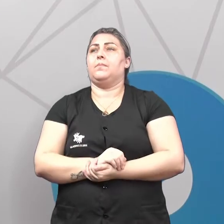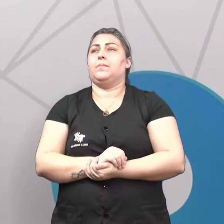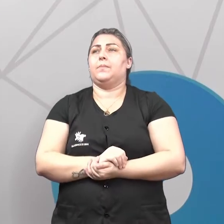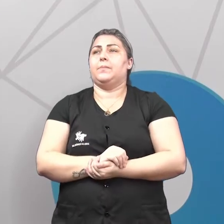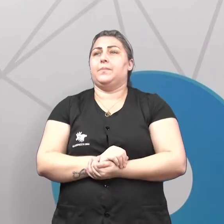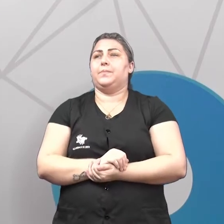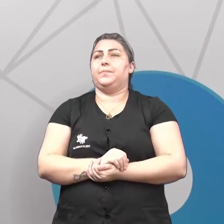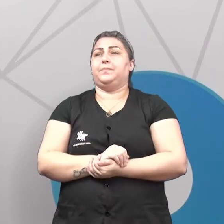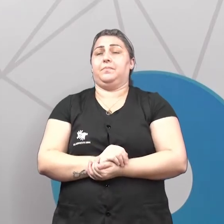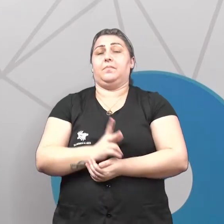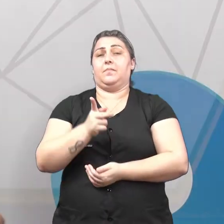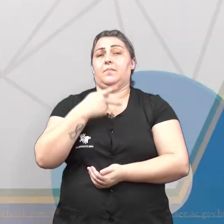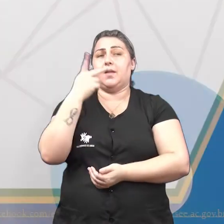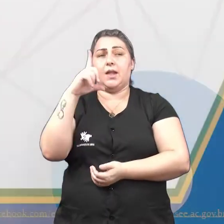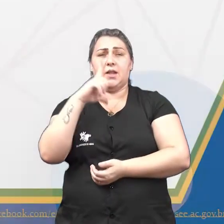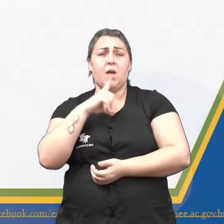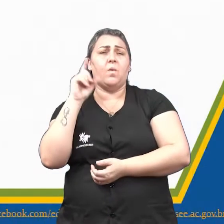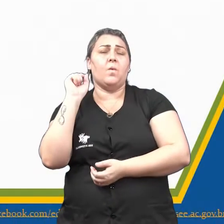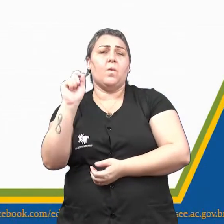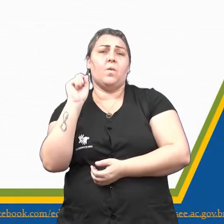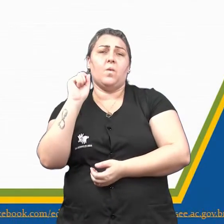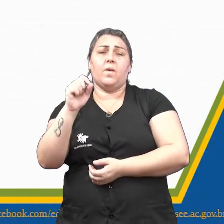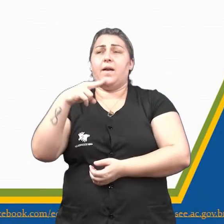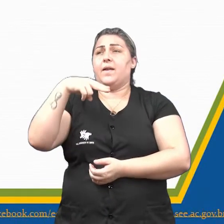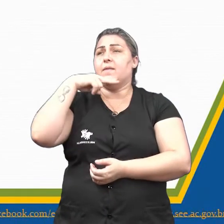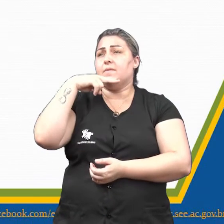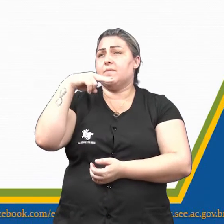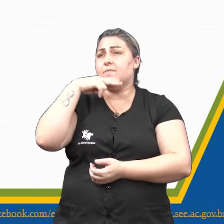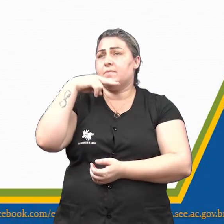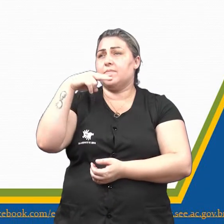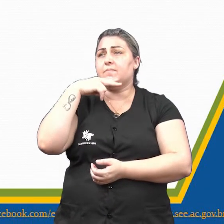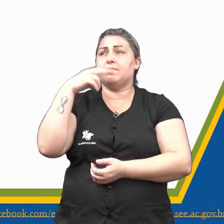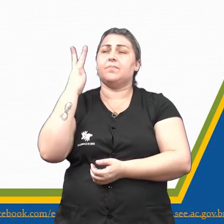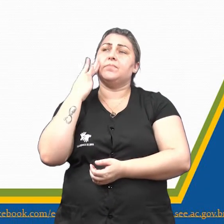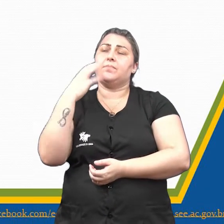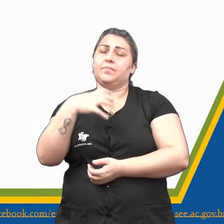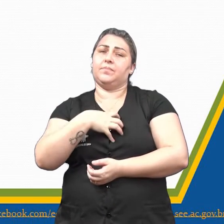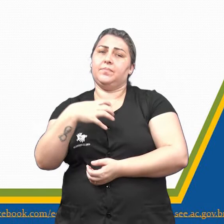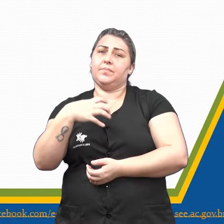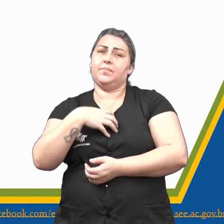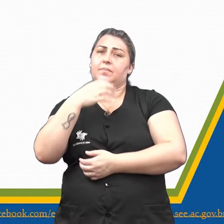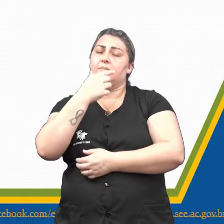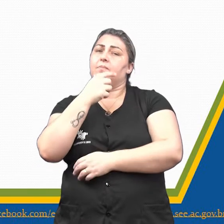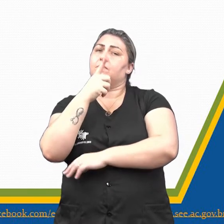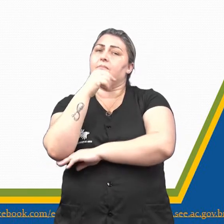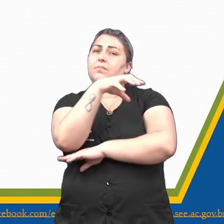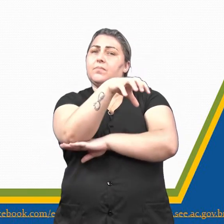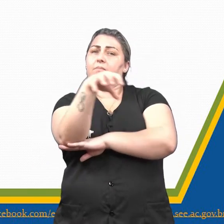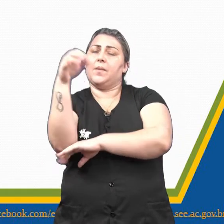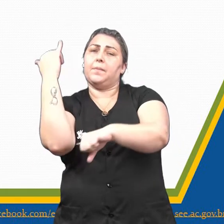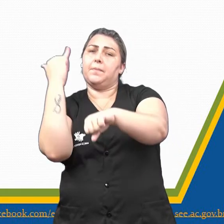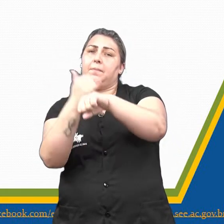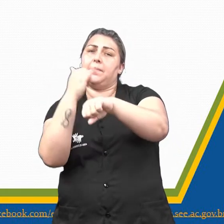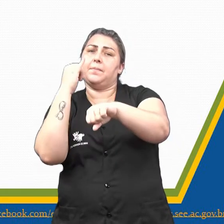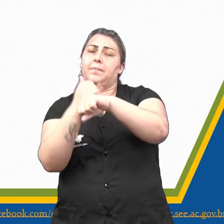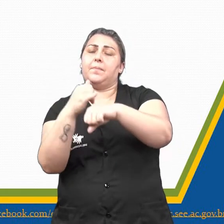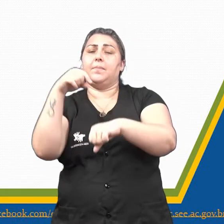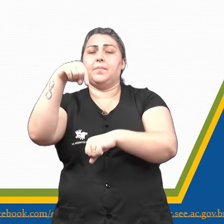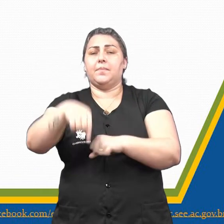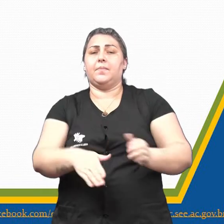Como eu falei para vocês, nós tínhamos o quê? A cana-de-açúcar no Nordeste, a pecuária e a mineração nesse